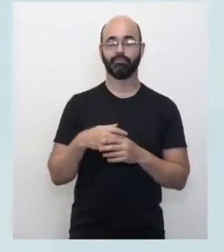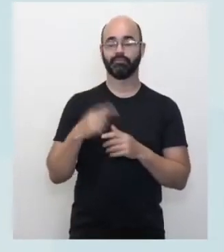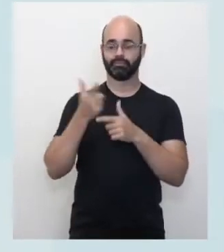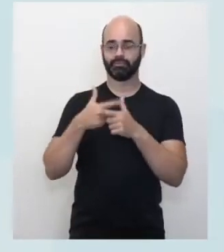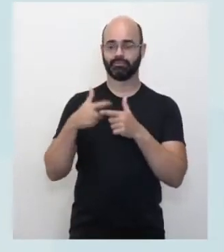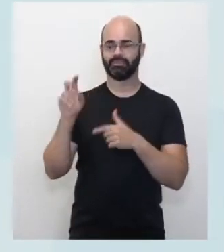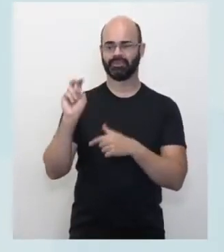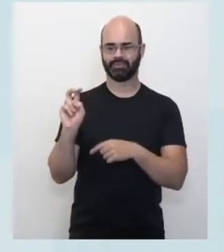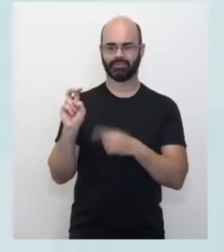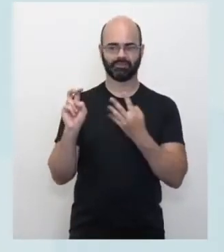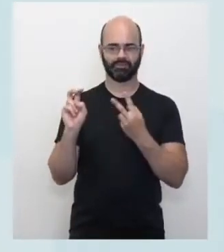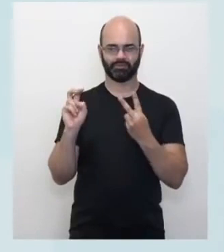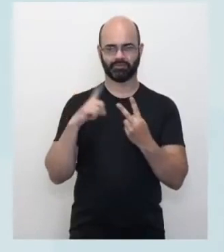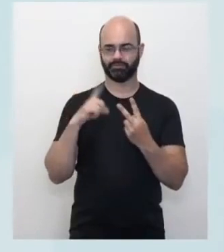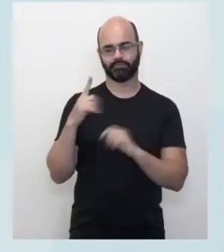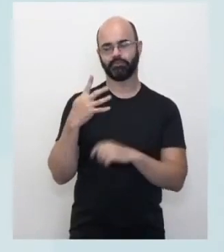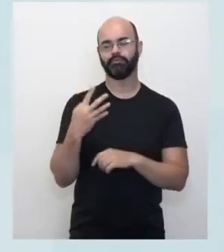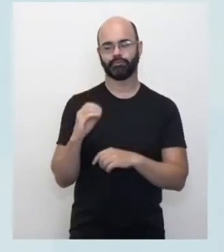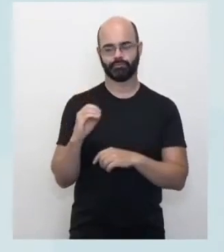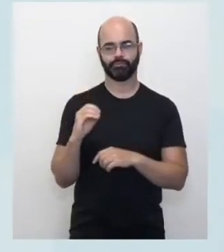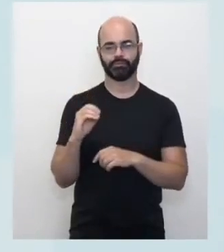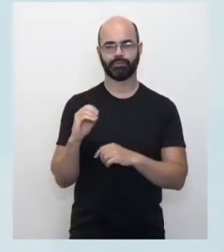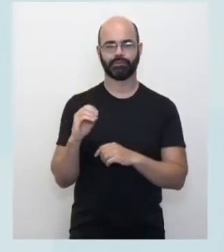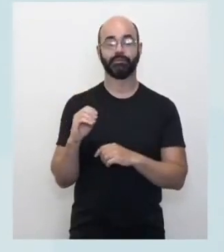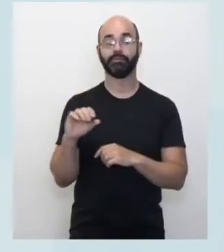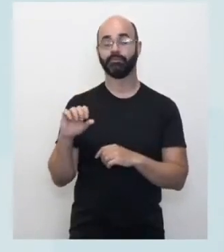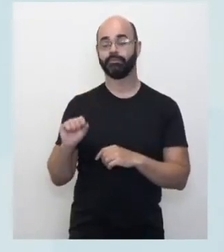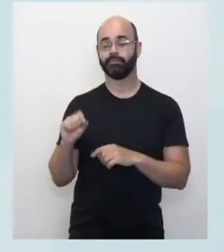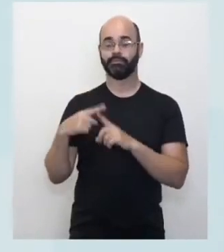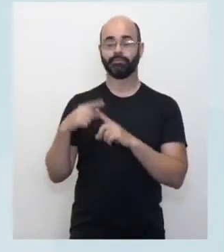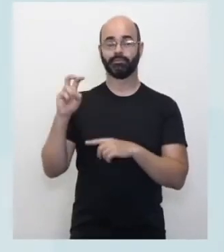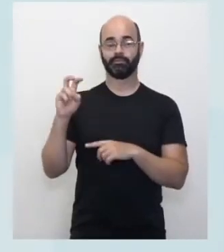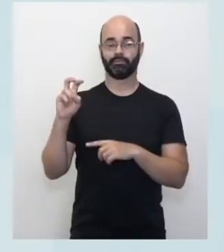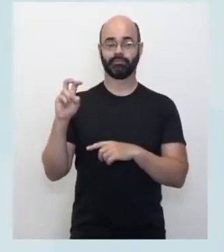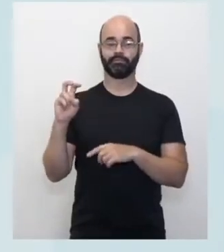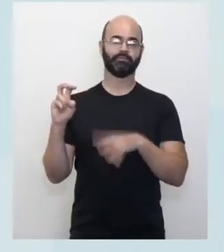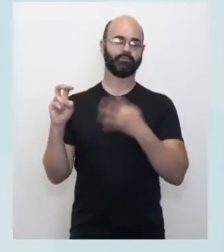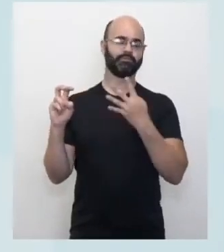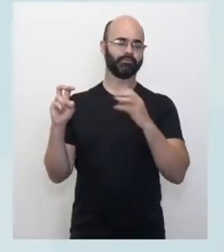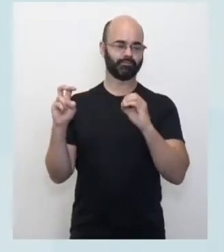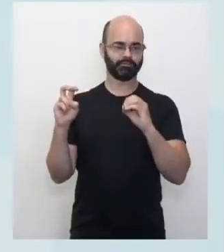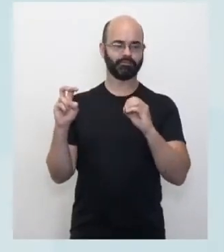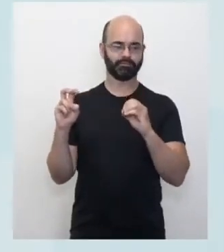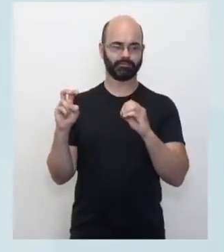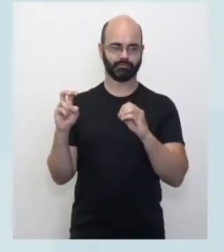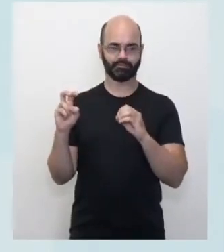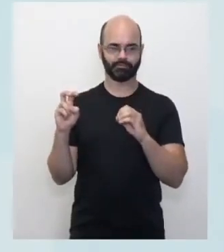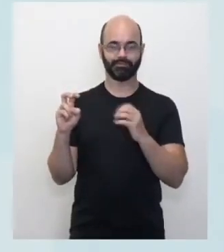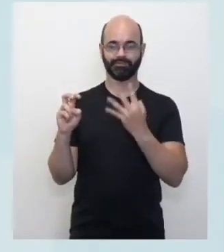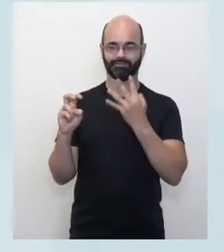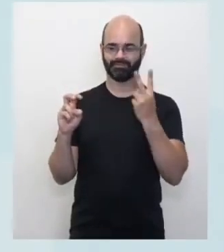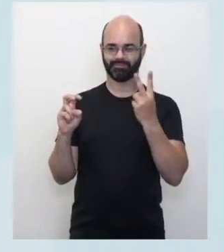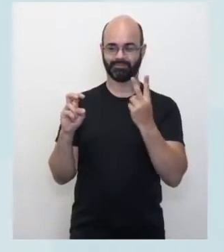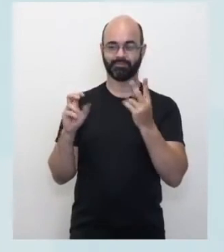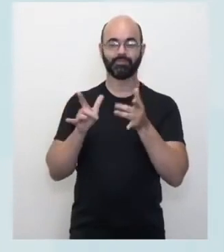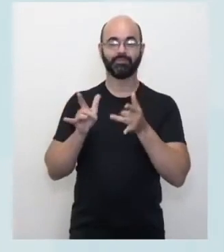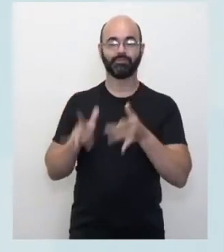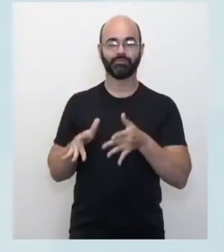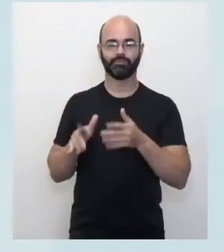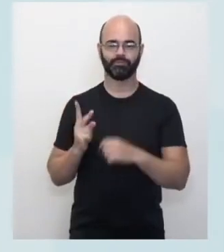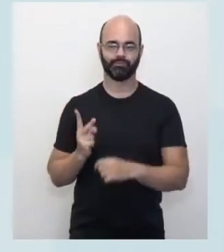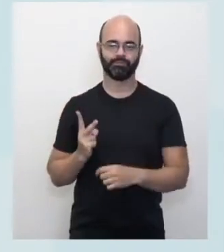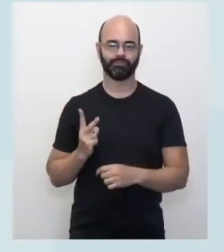42? Não, tem 40. 8 vezes 5, 40. Para o 42 sobram